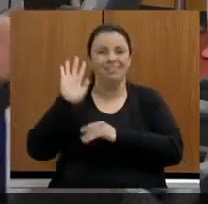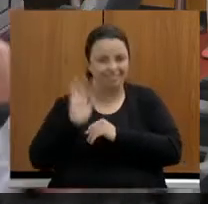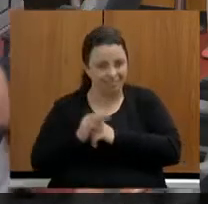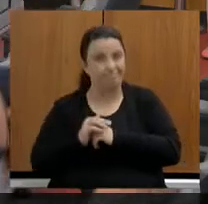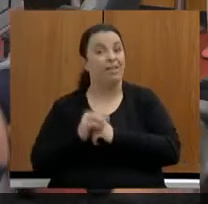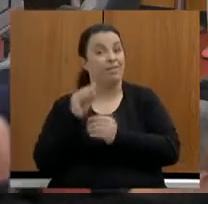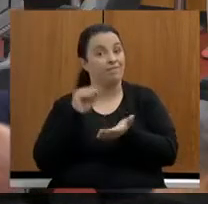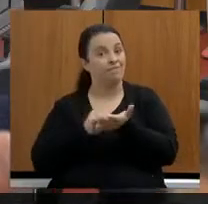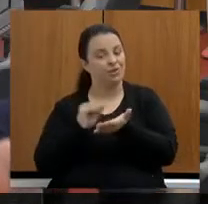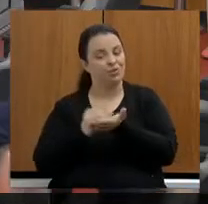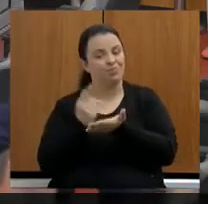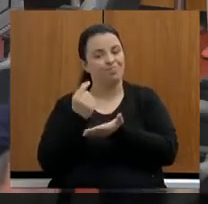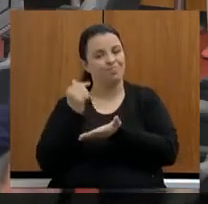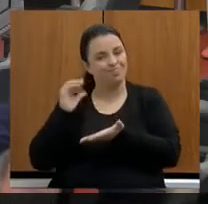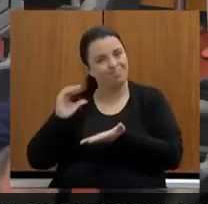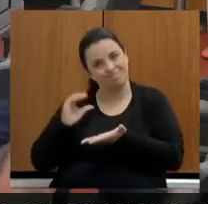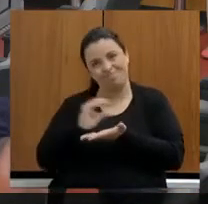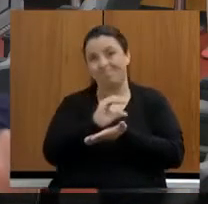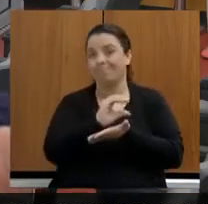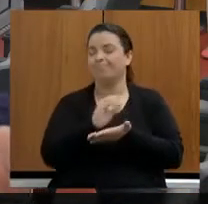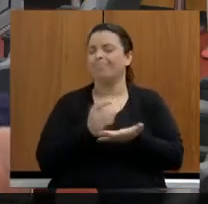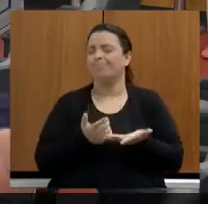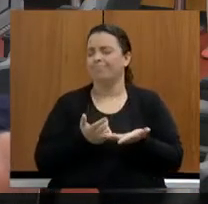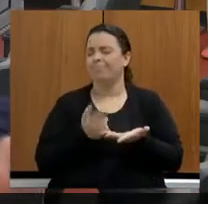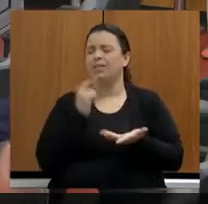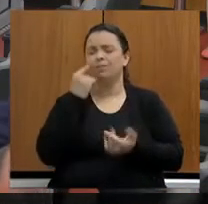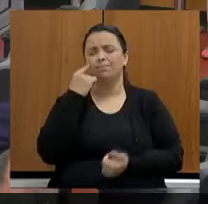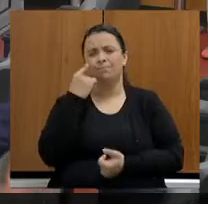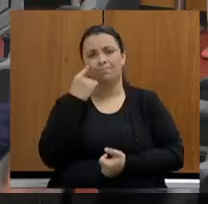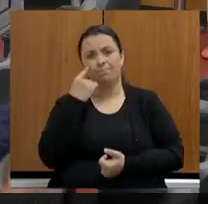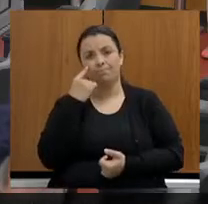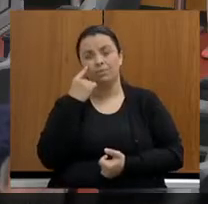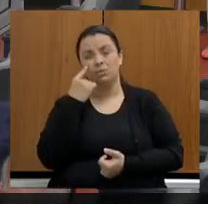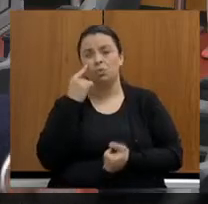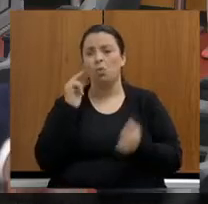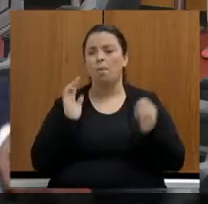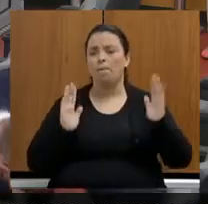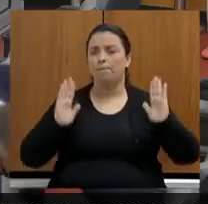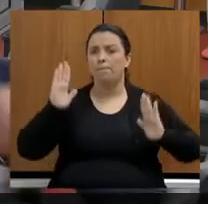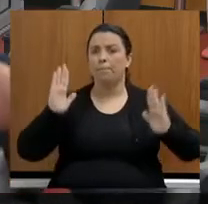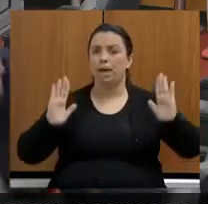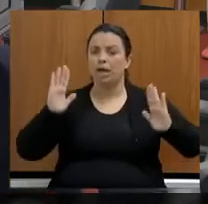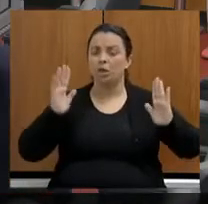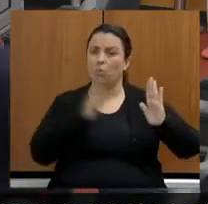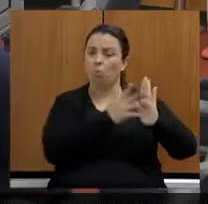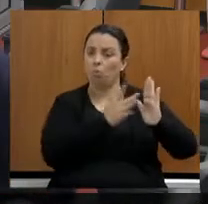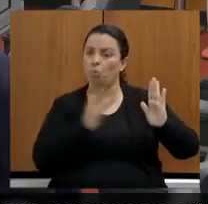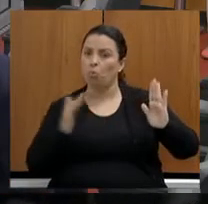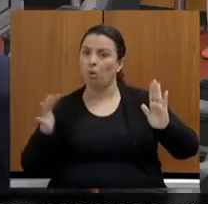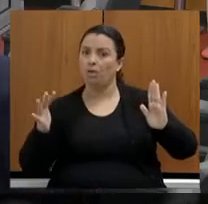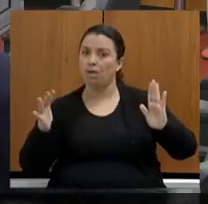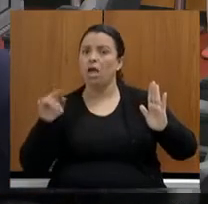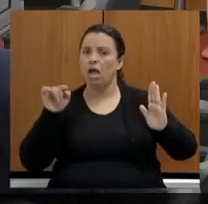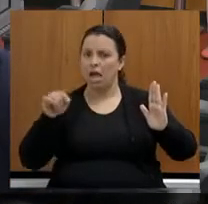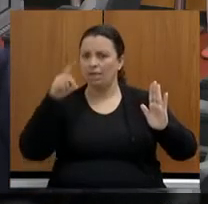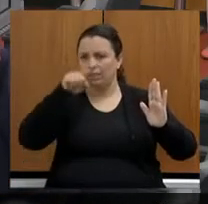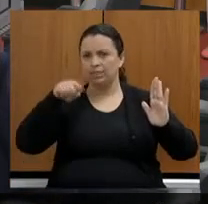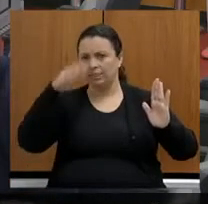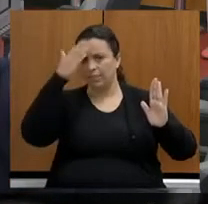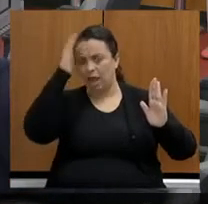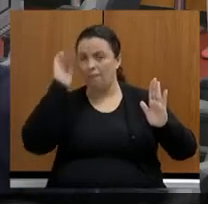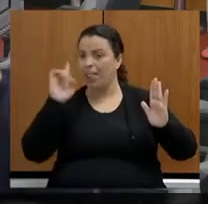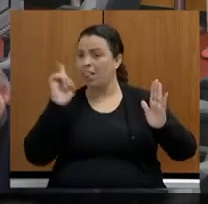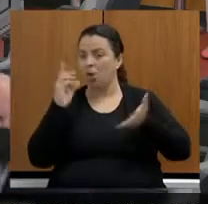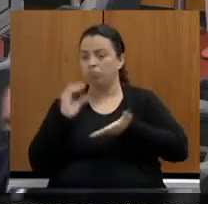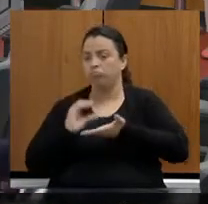as 45 centavos somando de todo o período que o governo Zema deixou de investir os 25